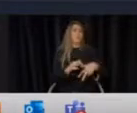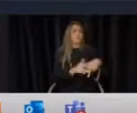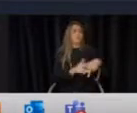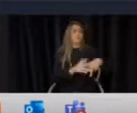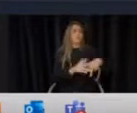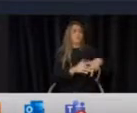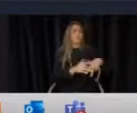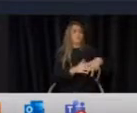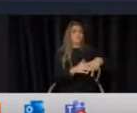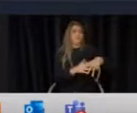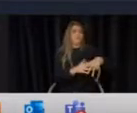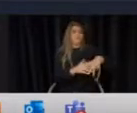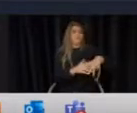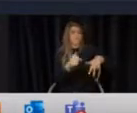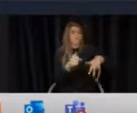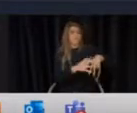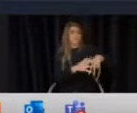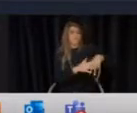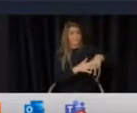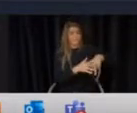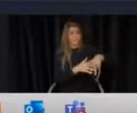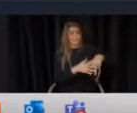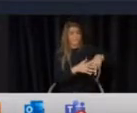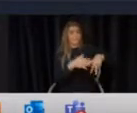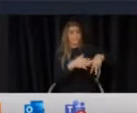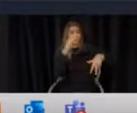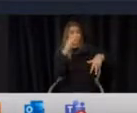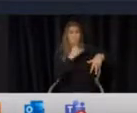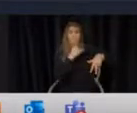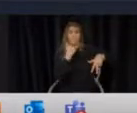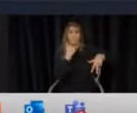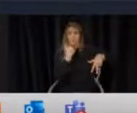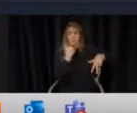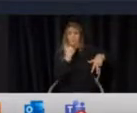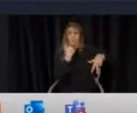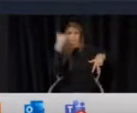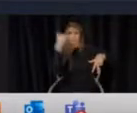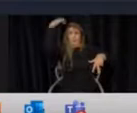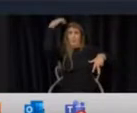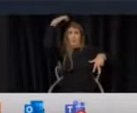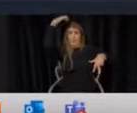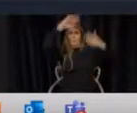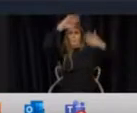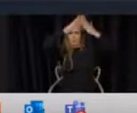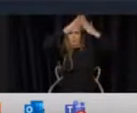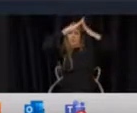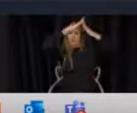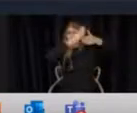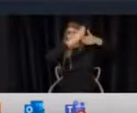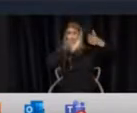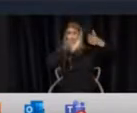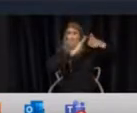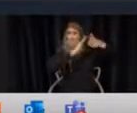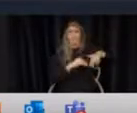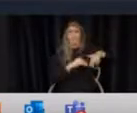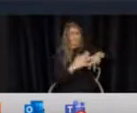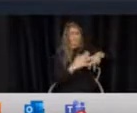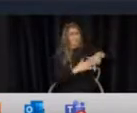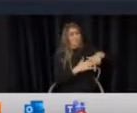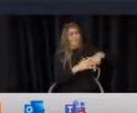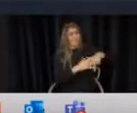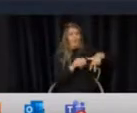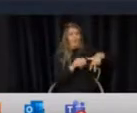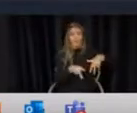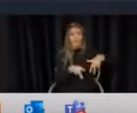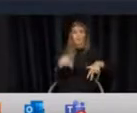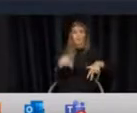médicos fazerem o exame para se constatar a morte encefálica, tá? O diagnóstico de morte cefálica, ele tem que ser feito